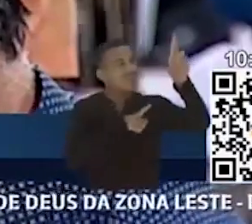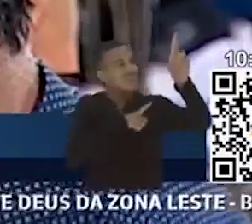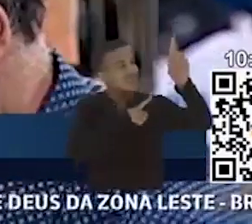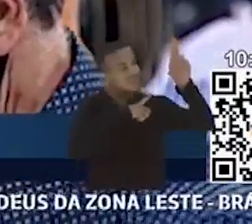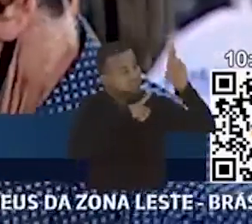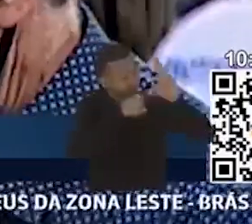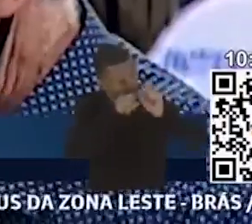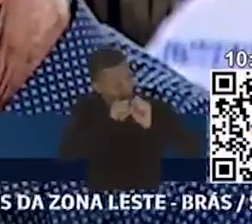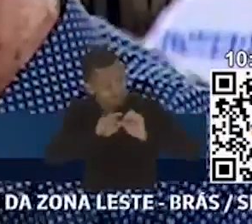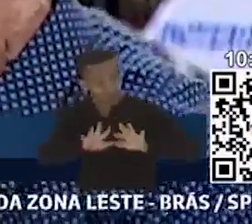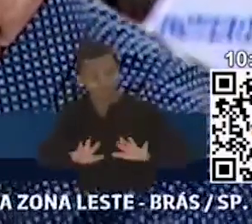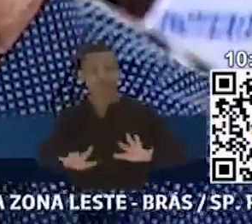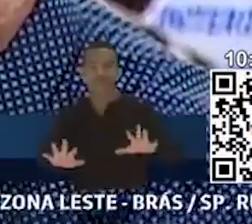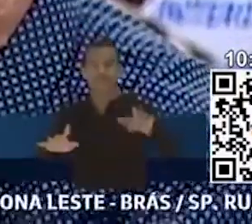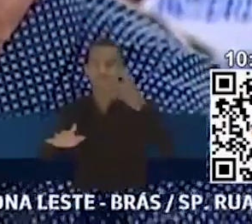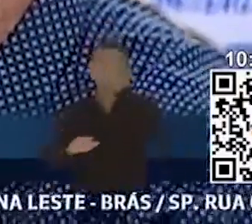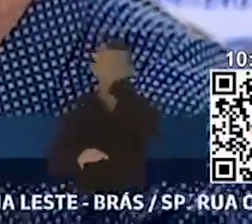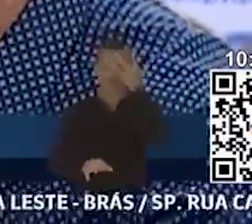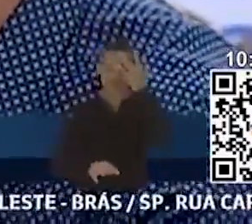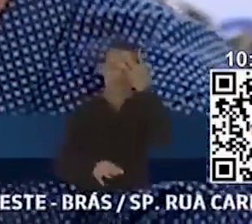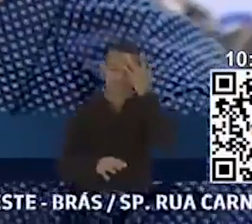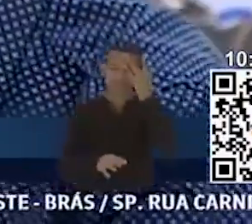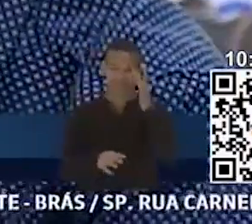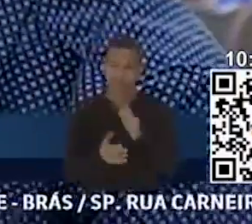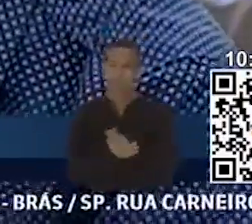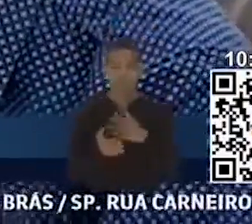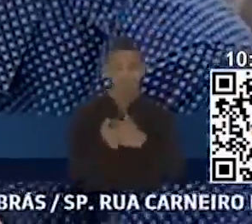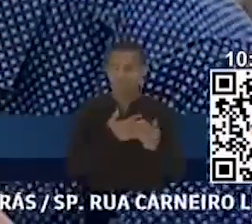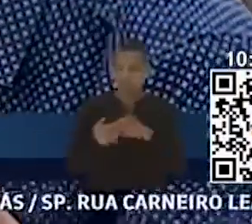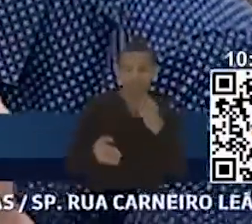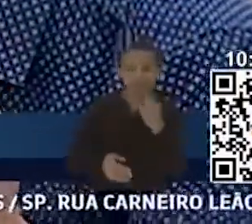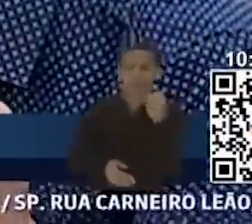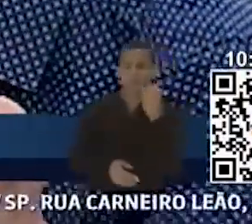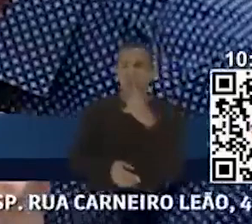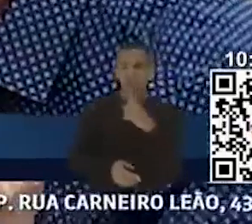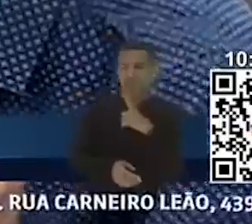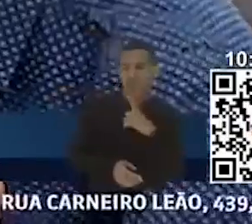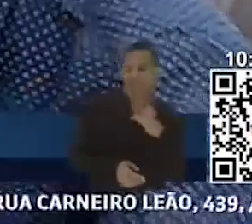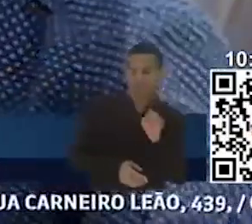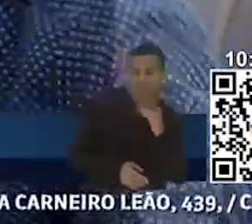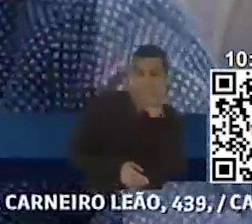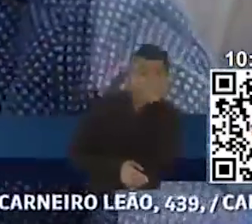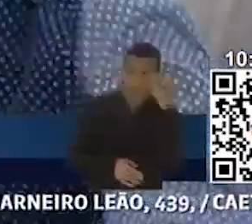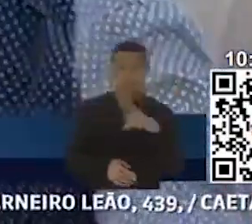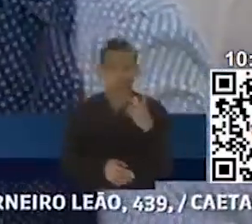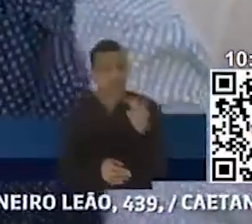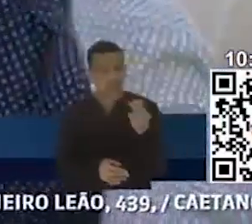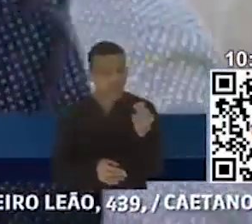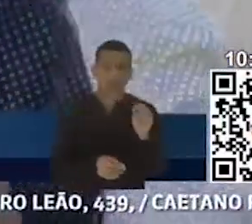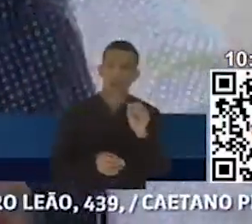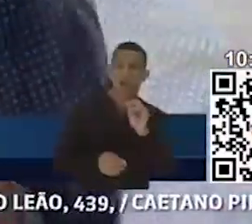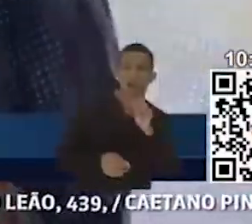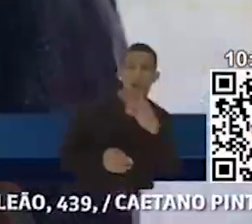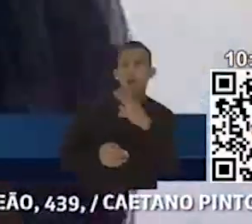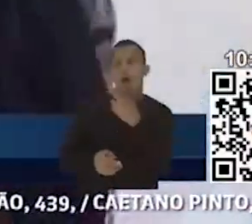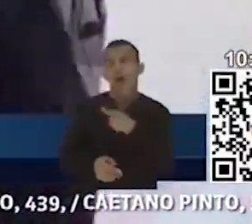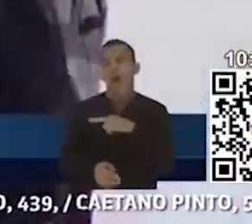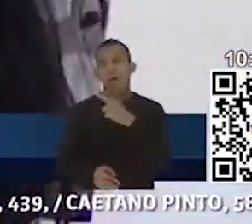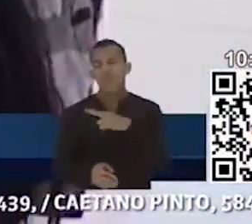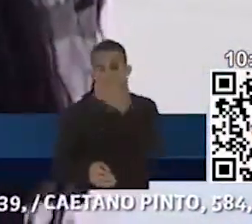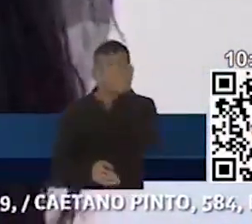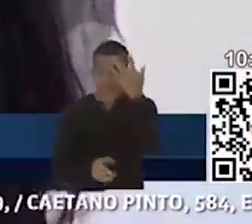presente. Não importando com nada, com a situação financeira ou com o crédulo religioso,